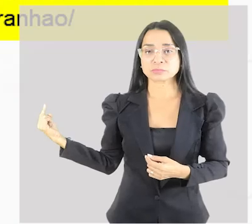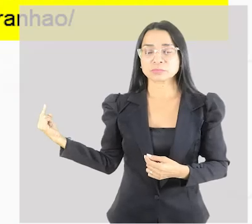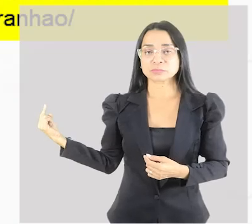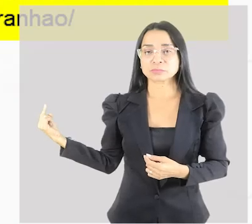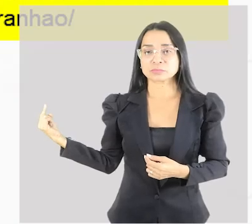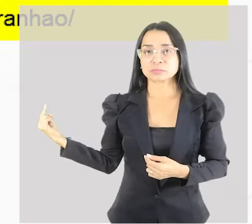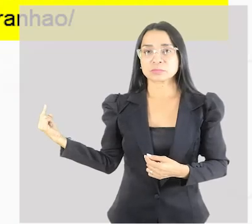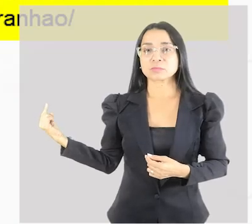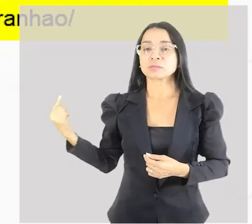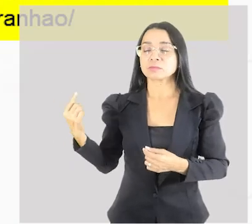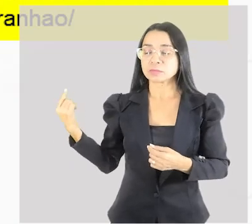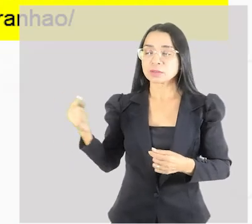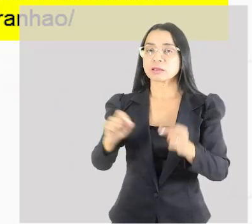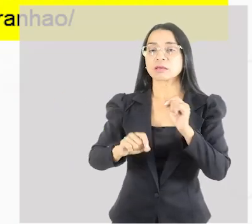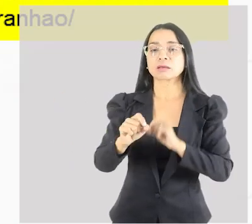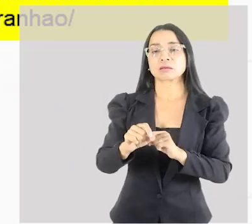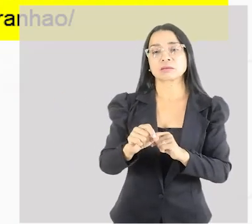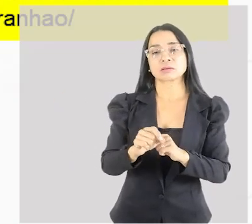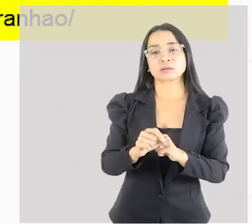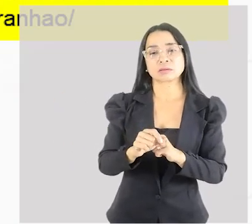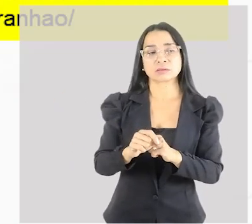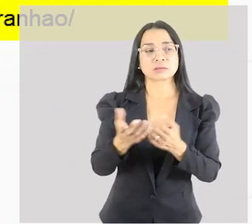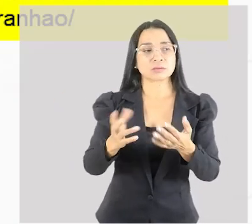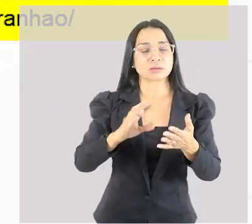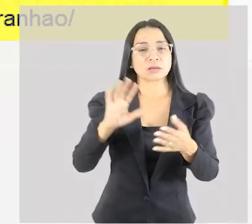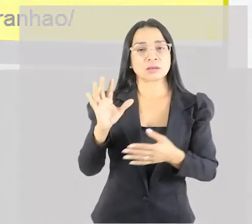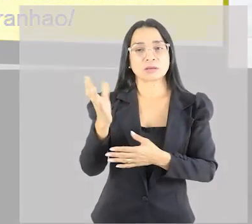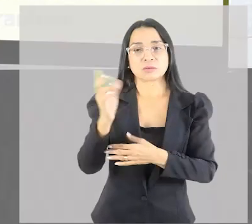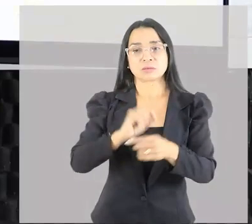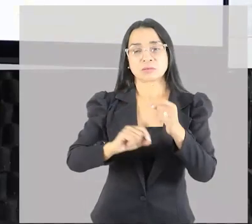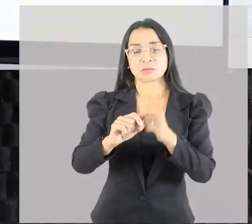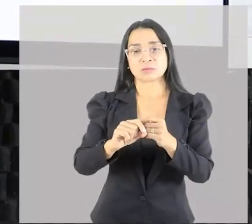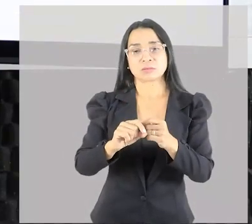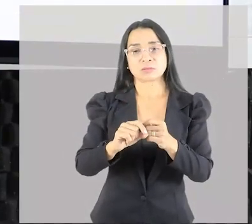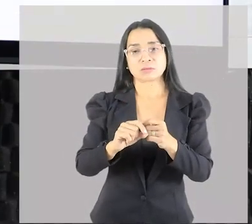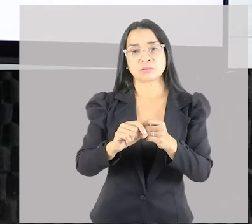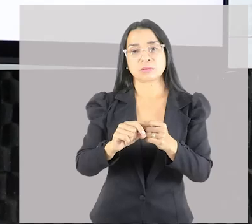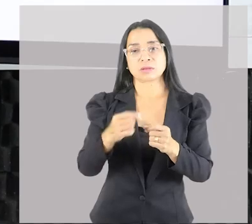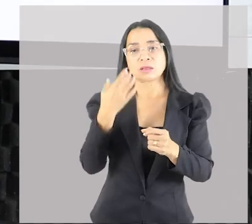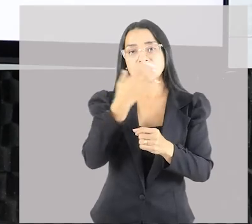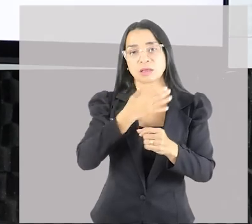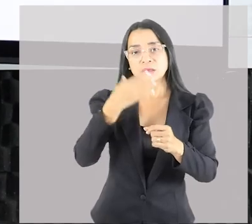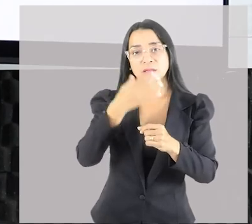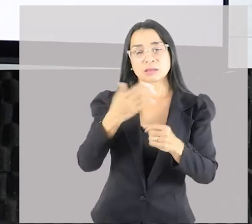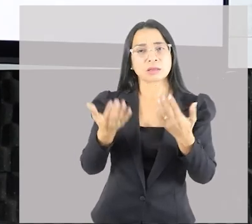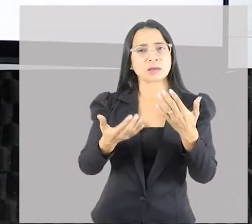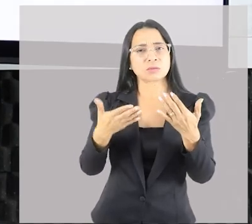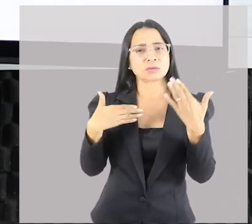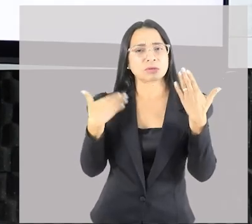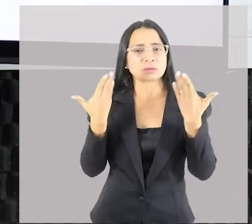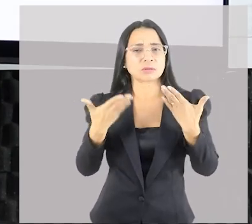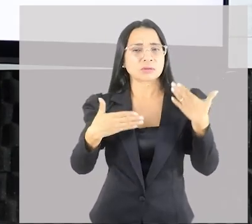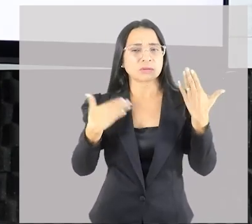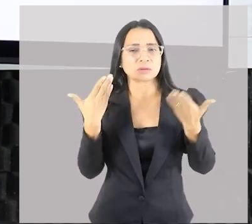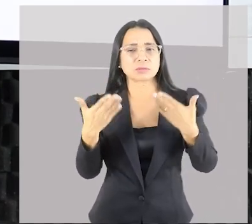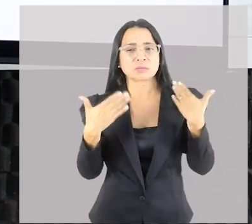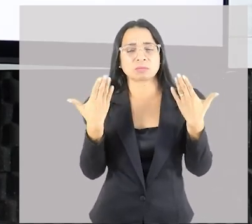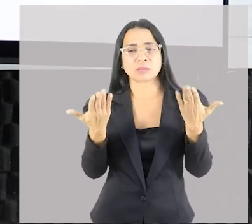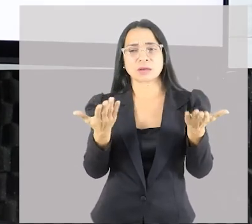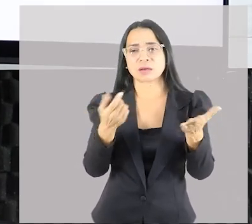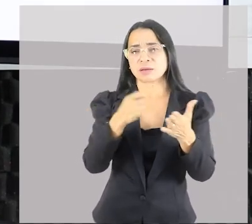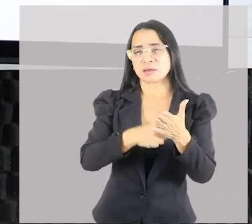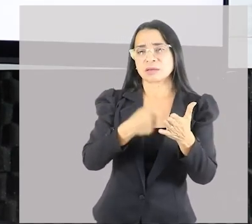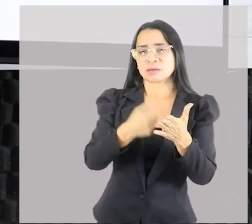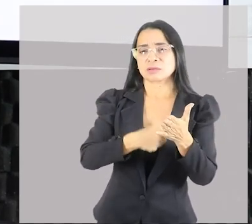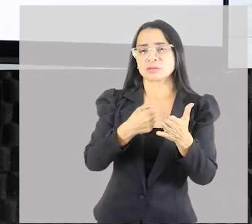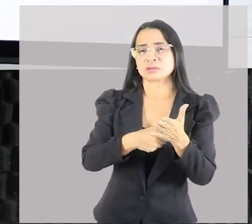No caso, esse é aquele que eu falei, porque os slides estão meio trocados. Eles cantavam para se divertir, se distrair, para tentar tirar esse peso